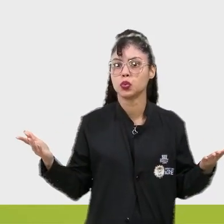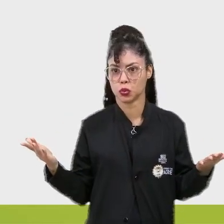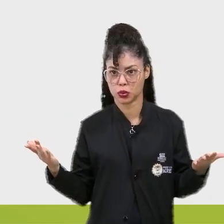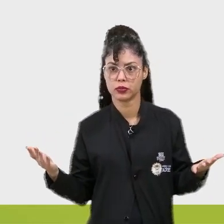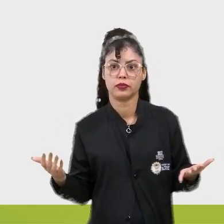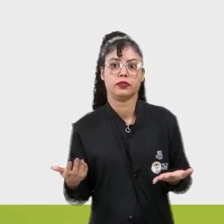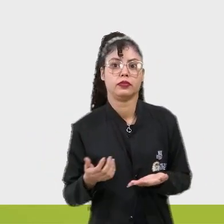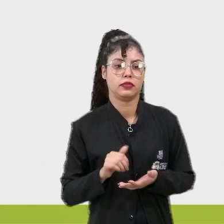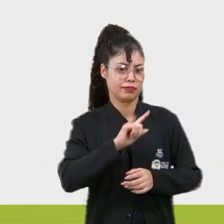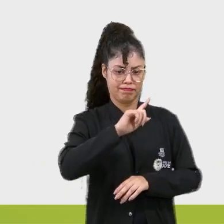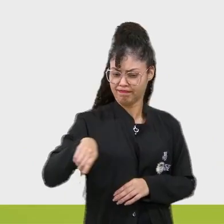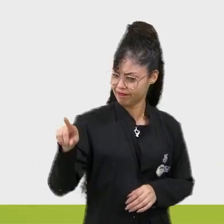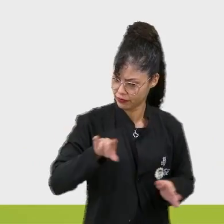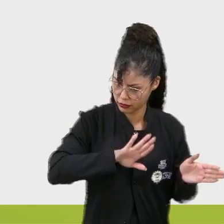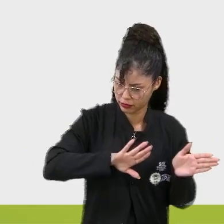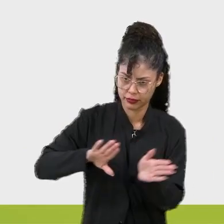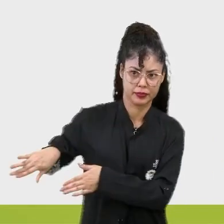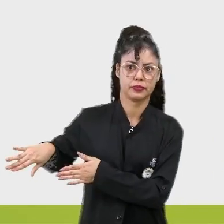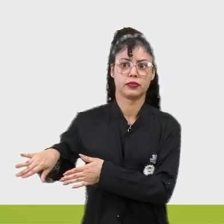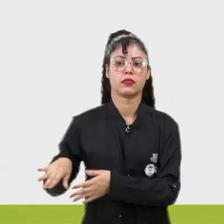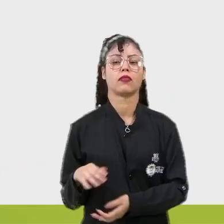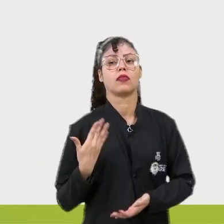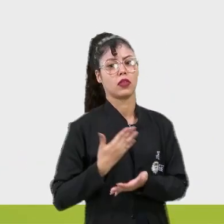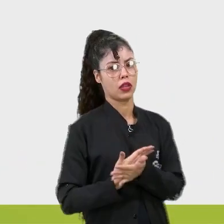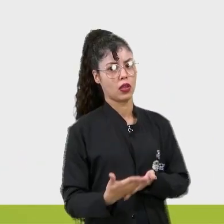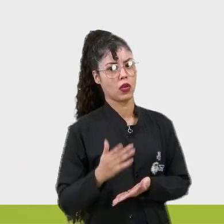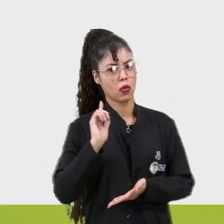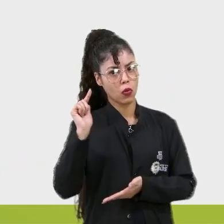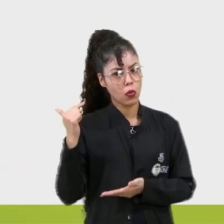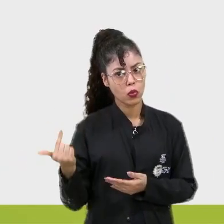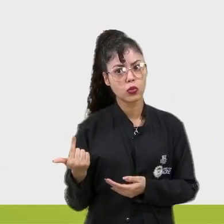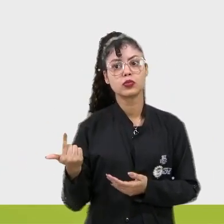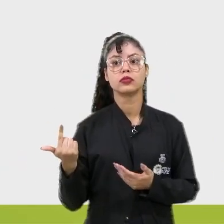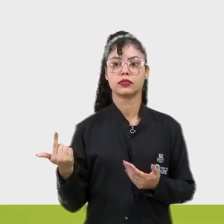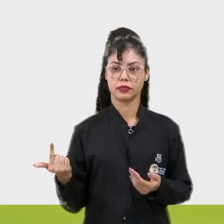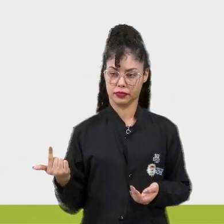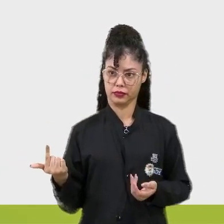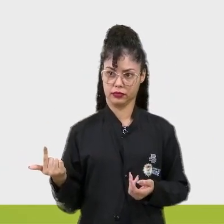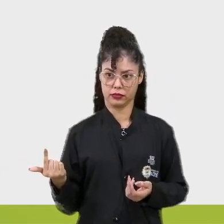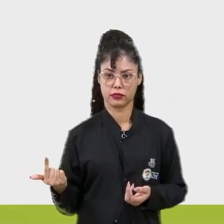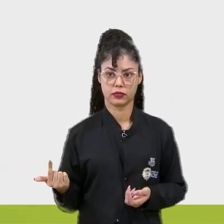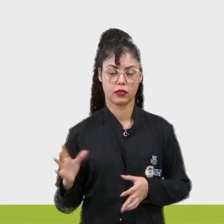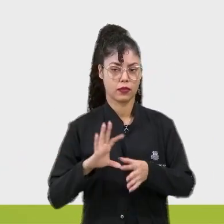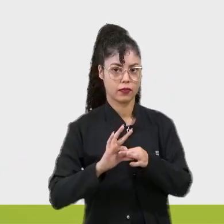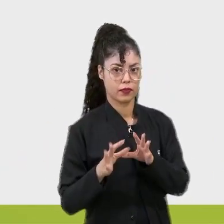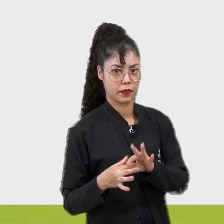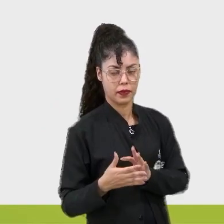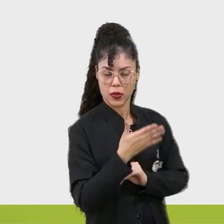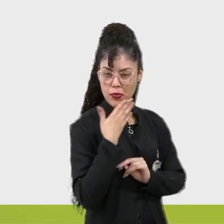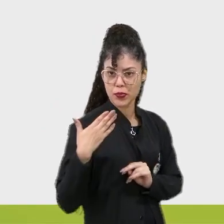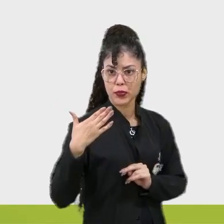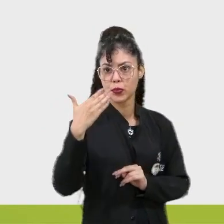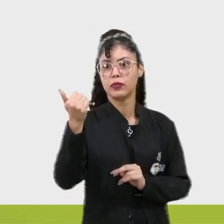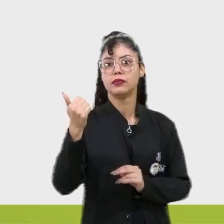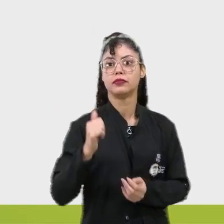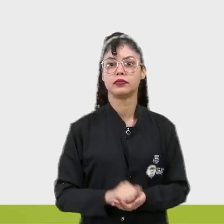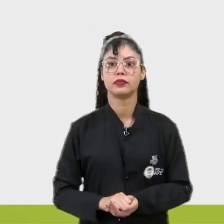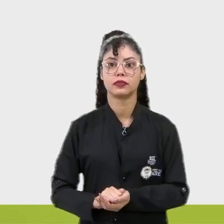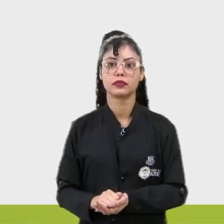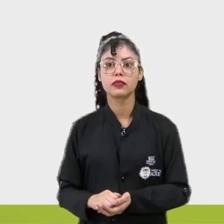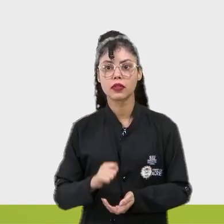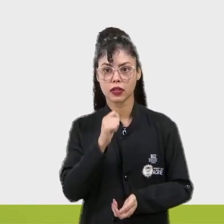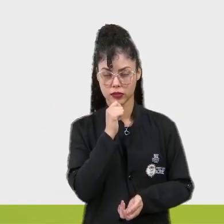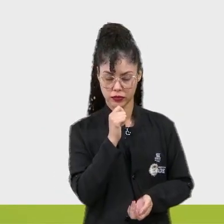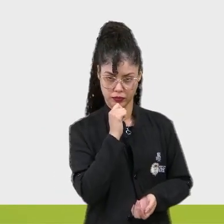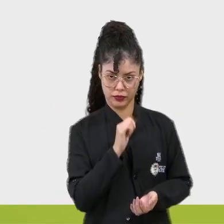né? Cancela aí, gente. Vamos iniciar o nosso texto de uma forma contextualizada, né? Esses clichês